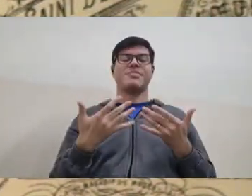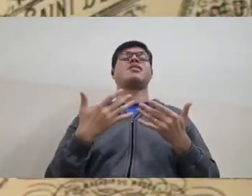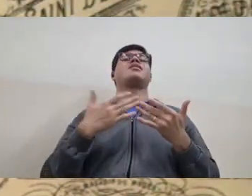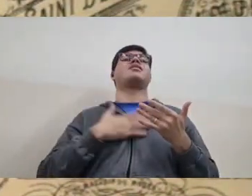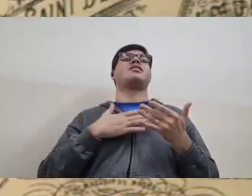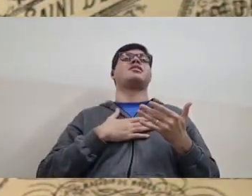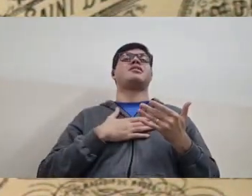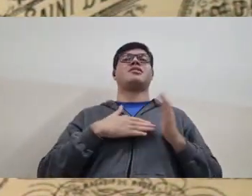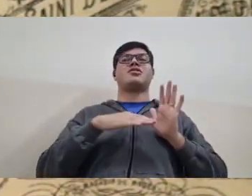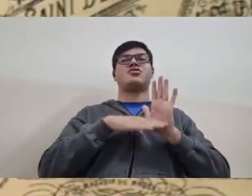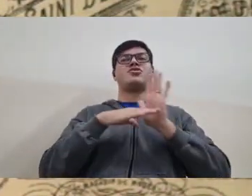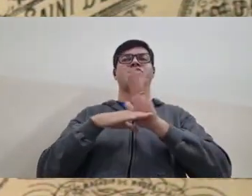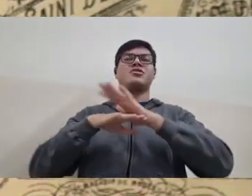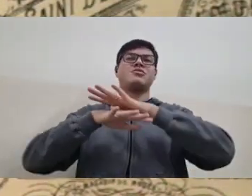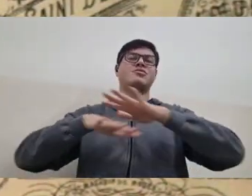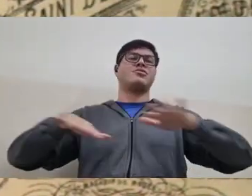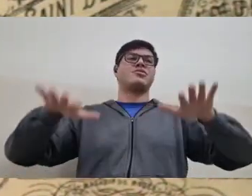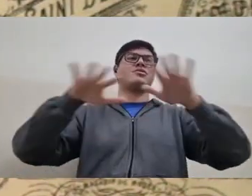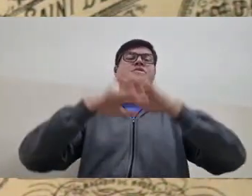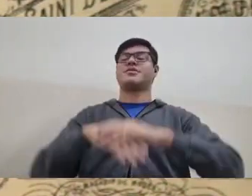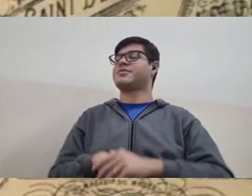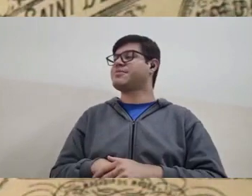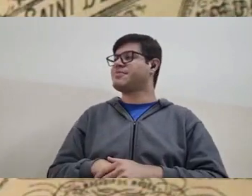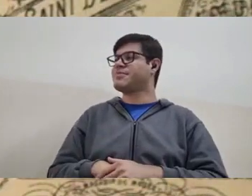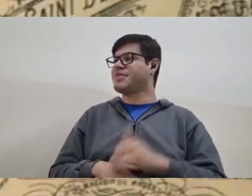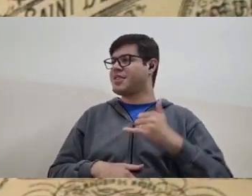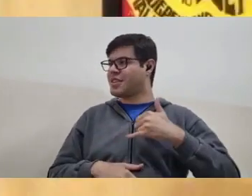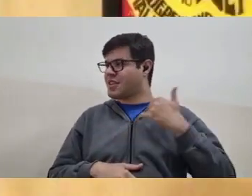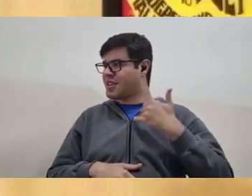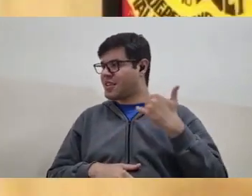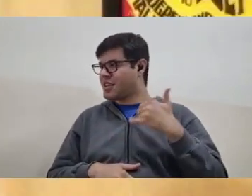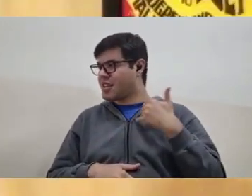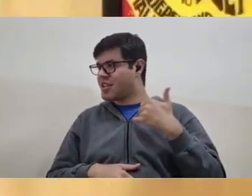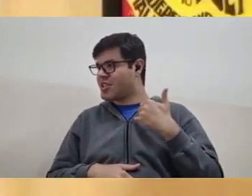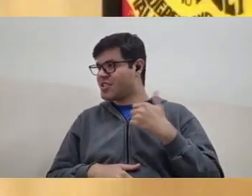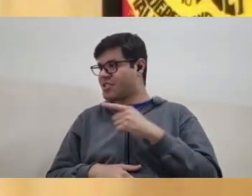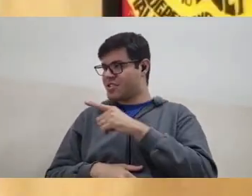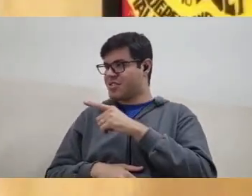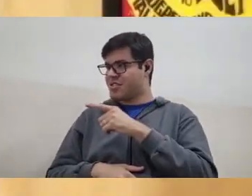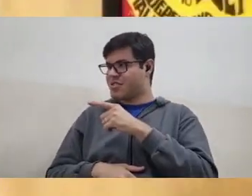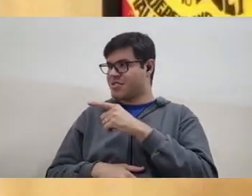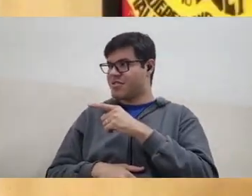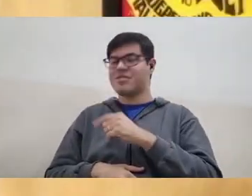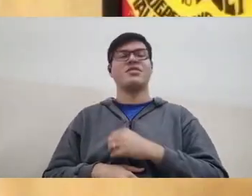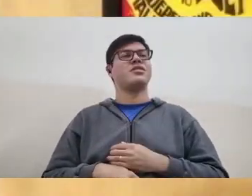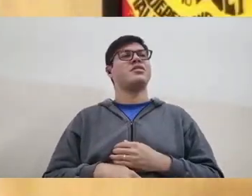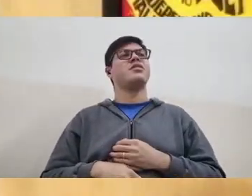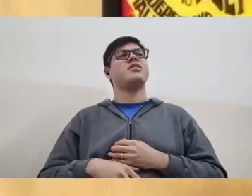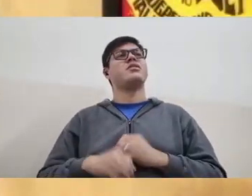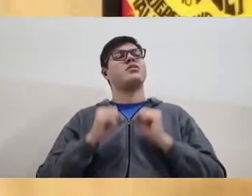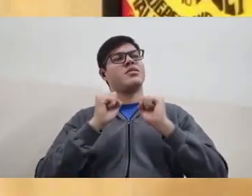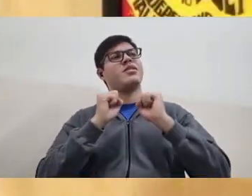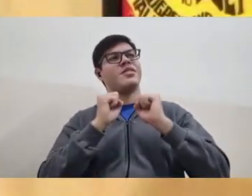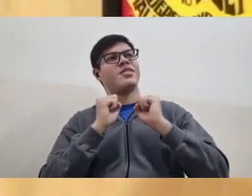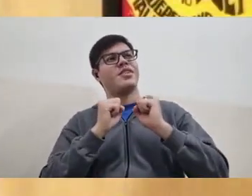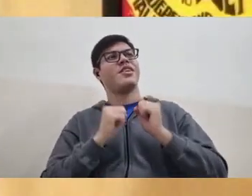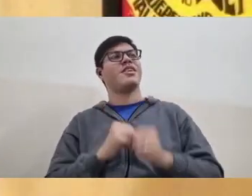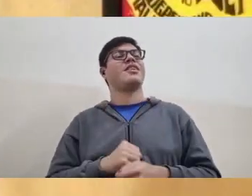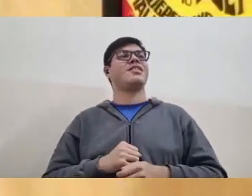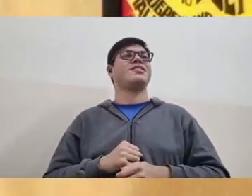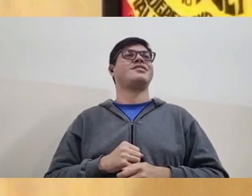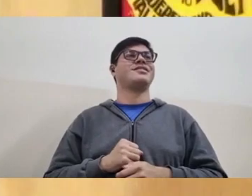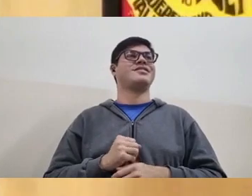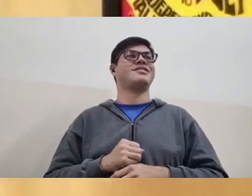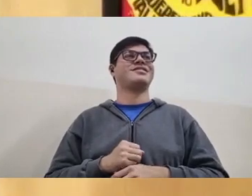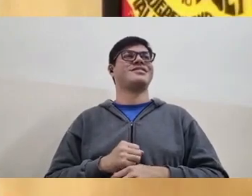vai agregar muito para a população de Araras. Tá certo. Eu não perguntei sua idade, mas você é jovem ainda, não precisa falar a idade, mas... Não, posso falar. Tem muita lenha para